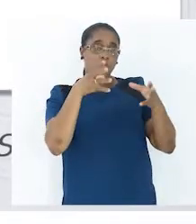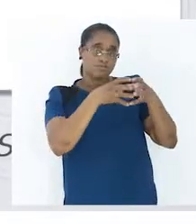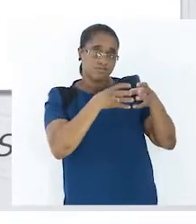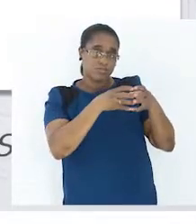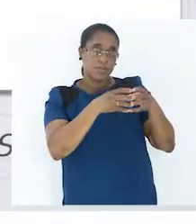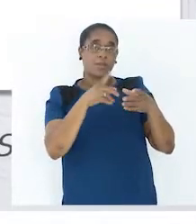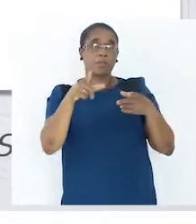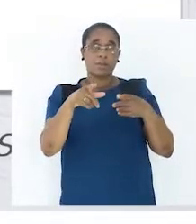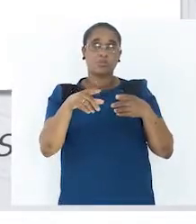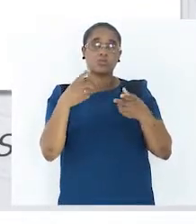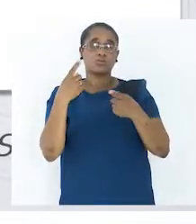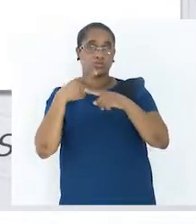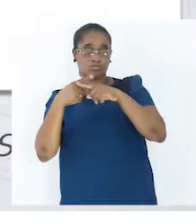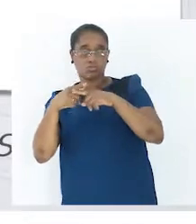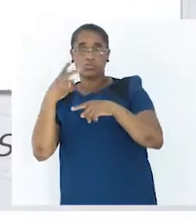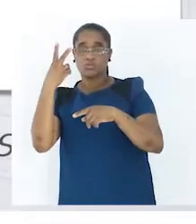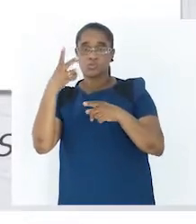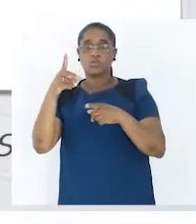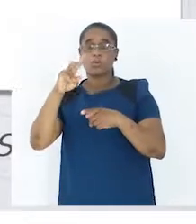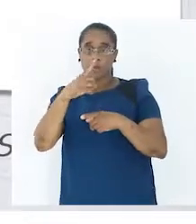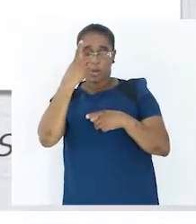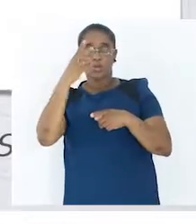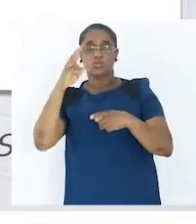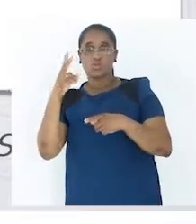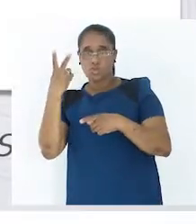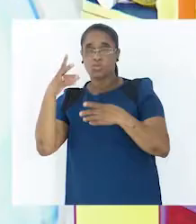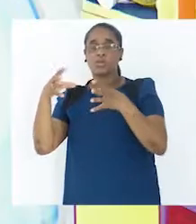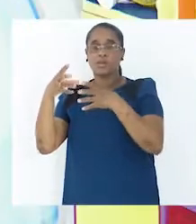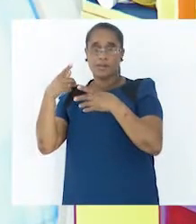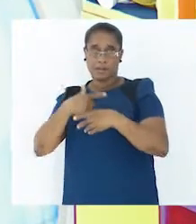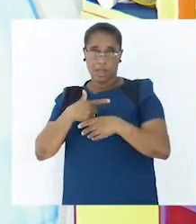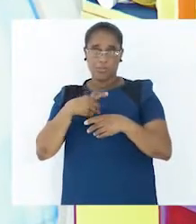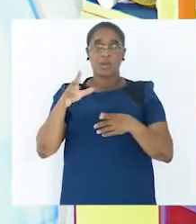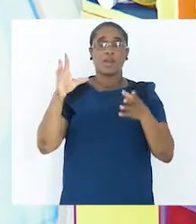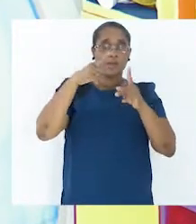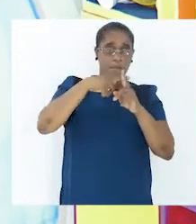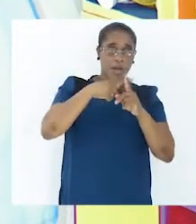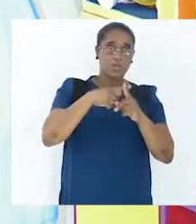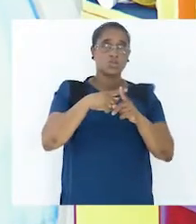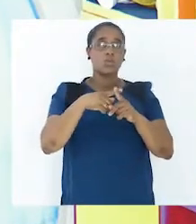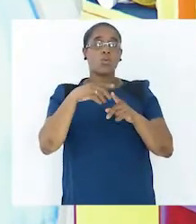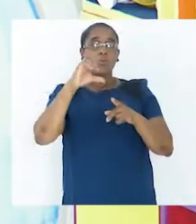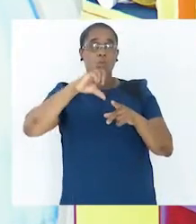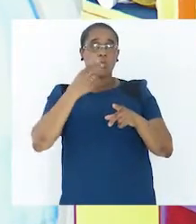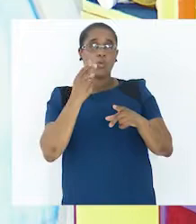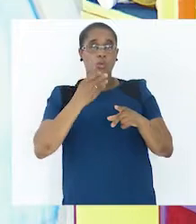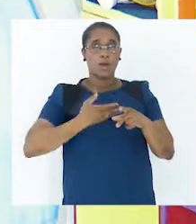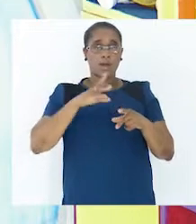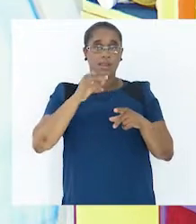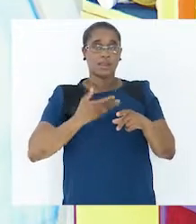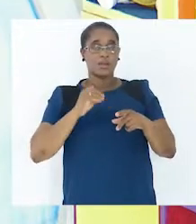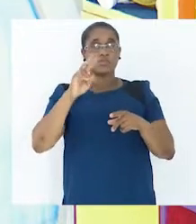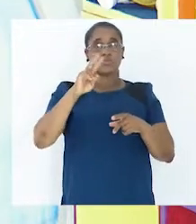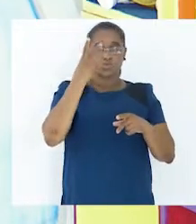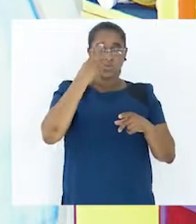o produto dos termos, mais o quadrado do segundo termo. Mas vamos voltar um pouco atrás e vamos ver um